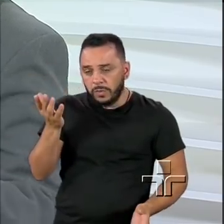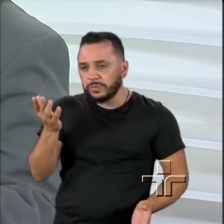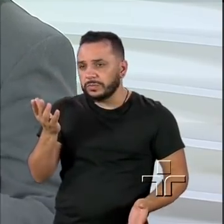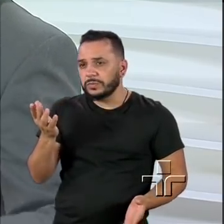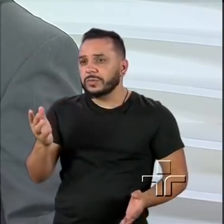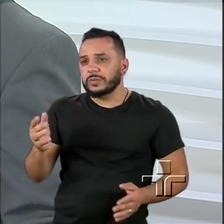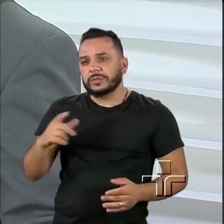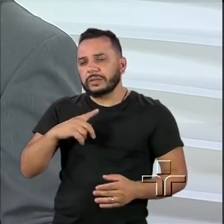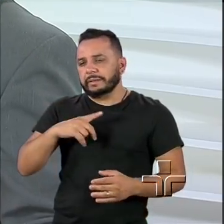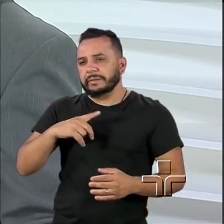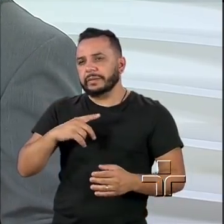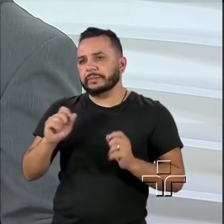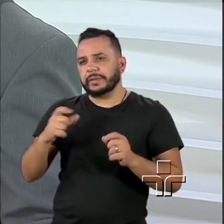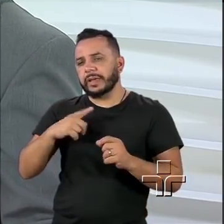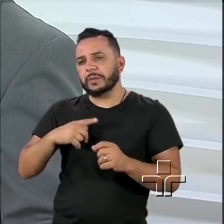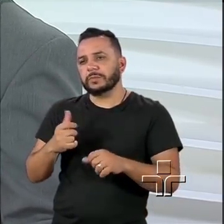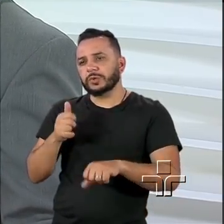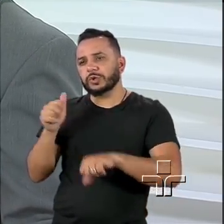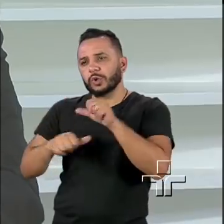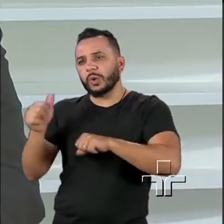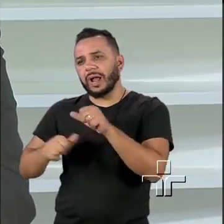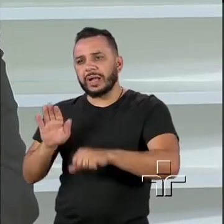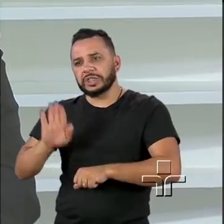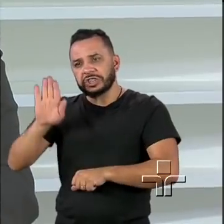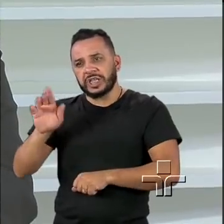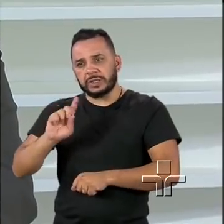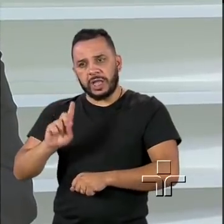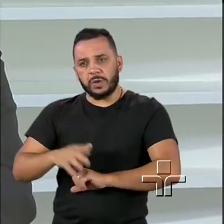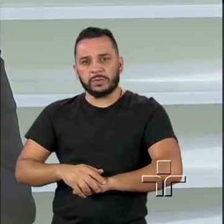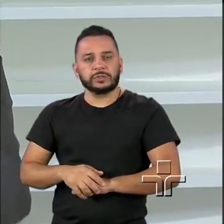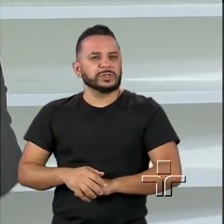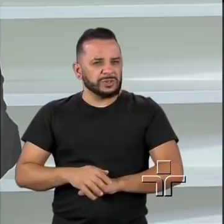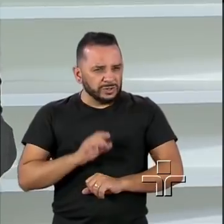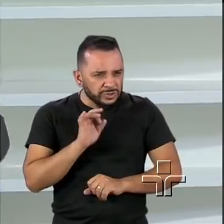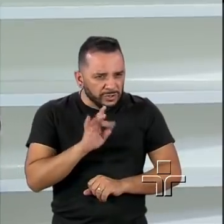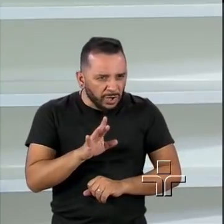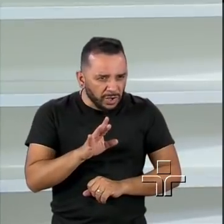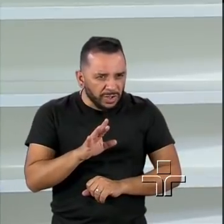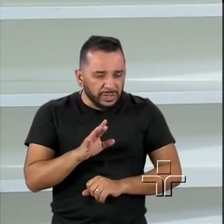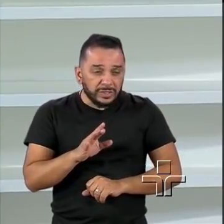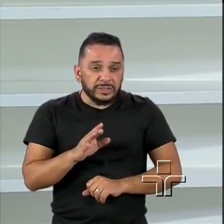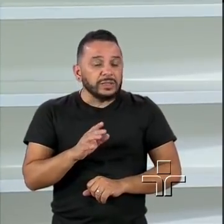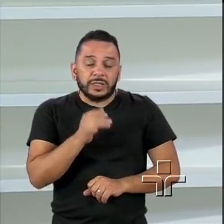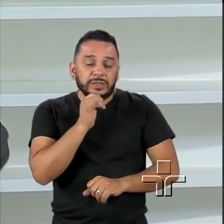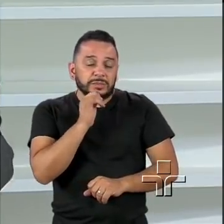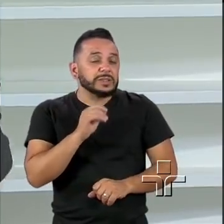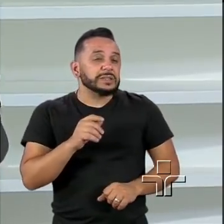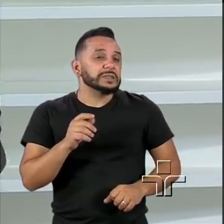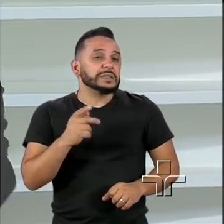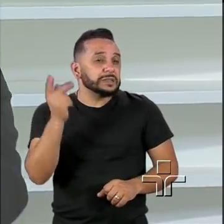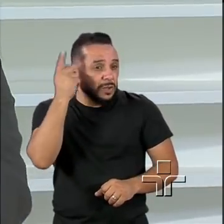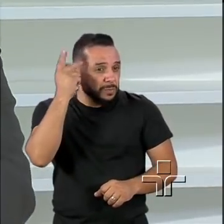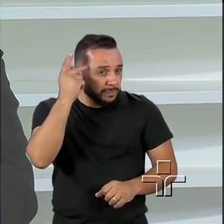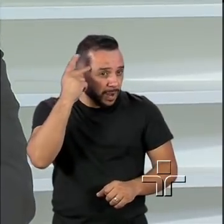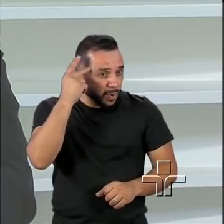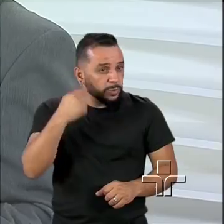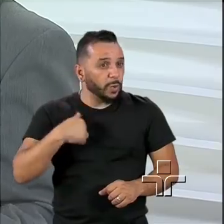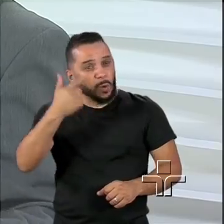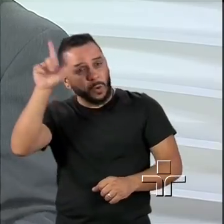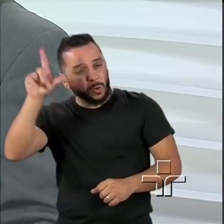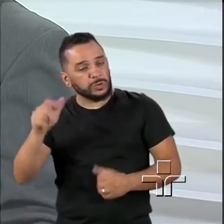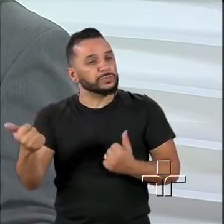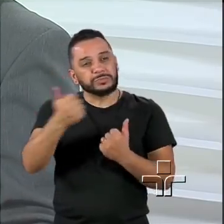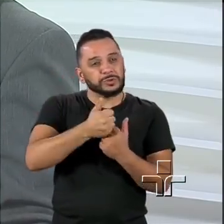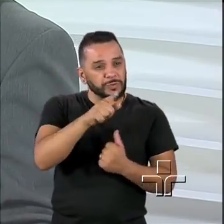que não? Garanto a você. Porque só São Paulo não entraria nessa rodada? São Paulo Porque Pernambuco pode abrir mão da Marília Reis, São Paulo não pode abrir mão São Paulo é o